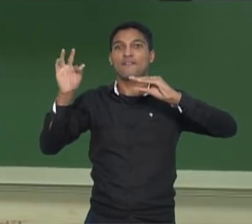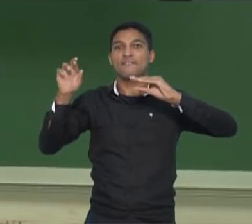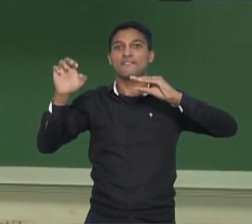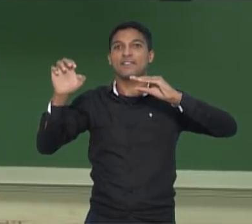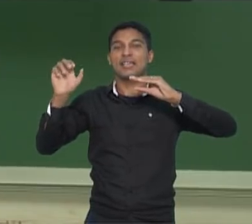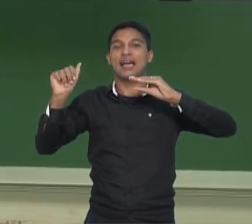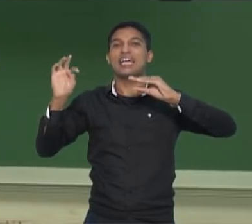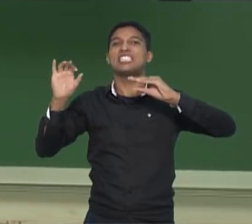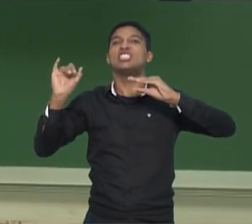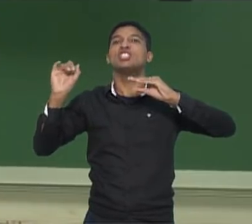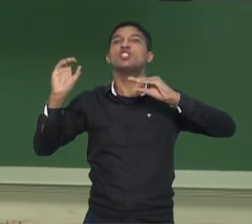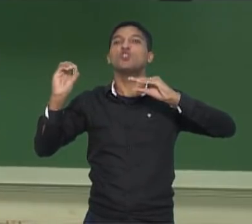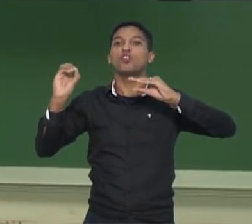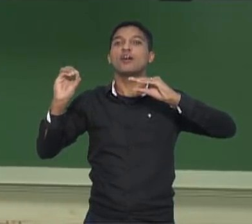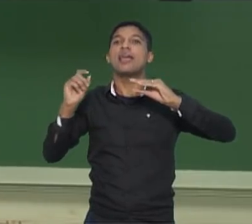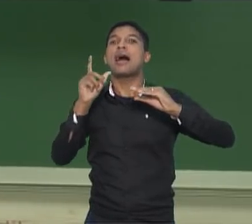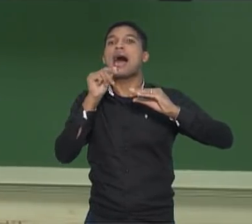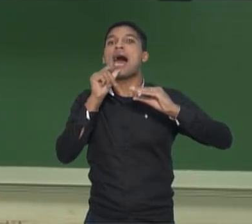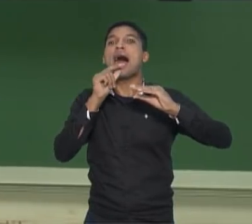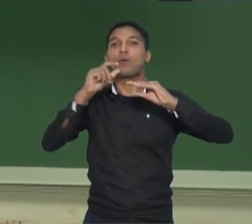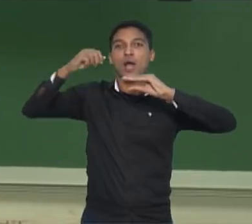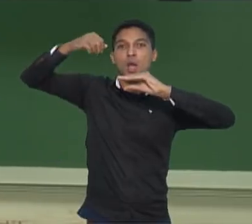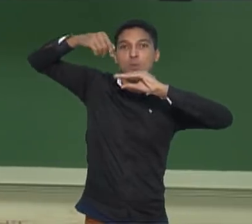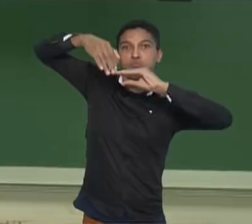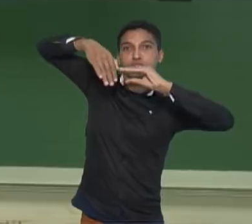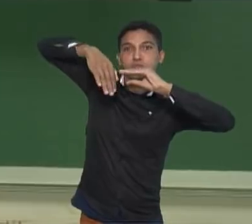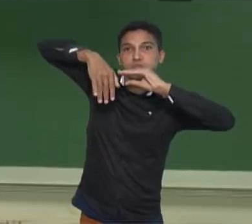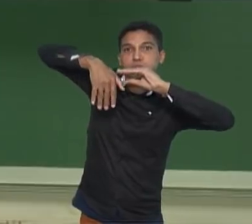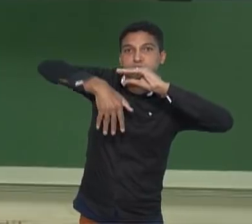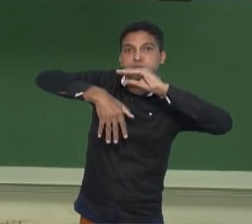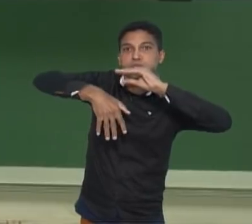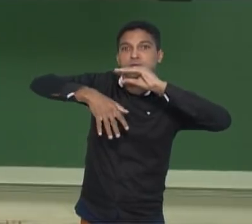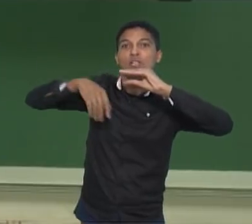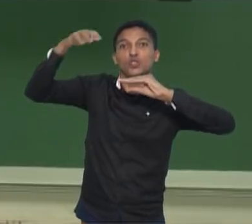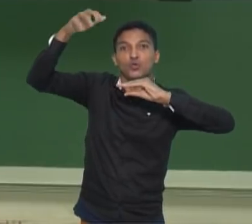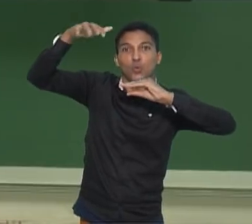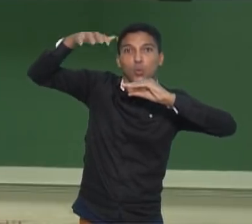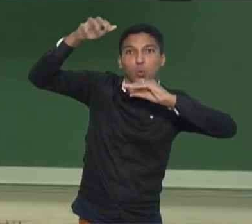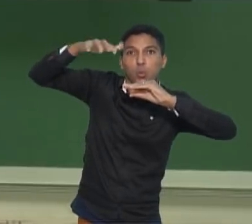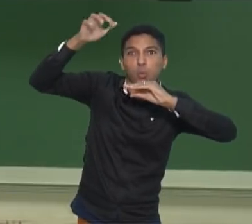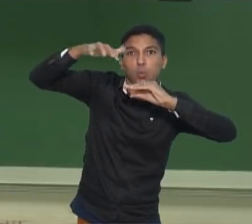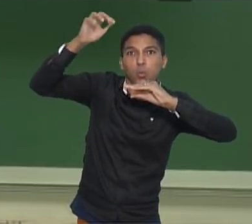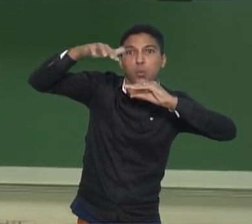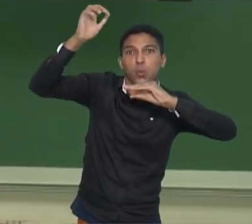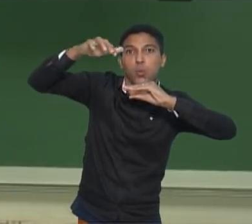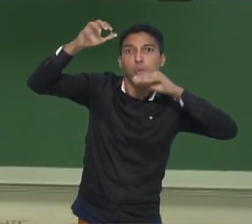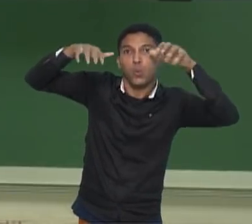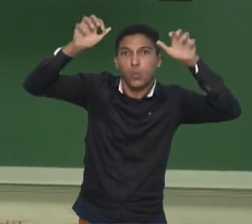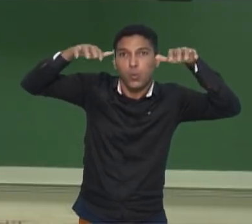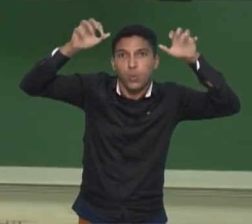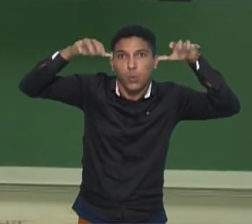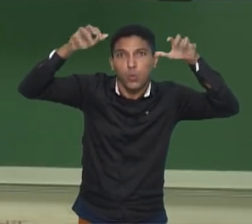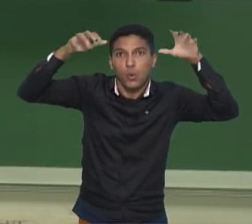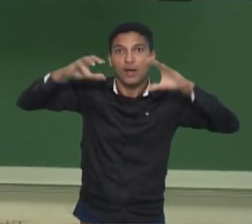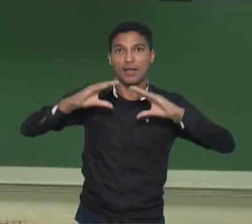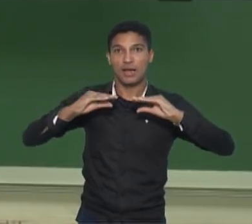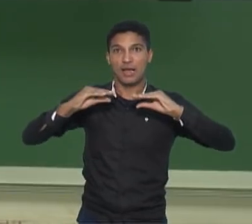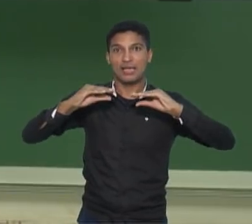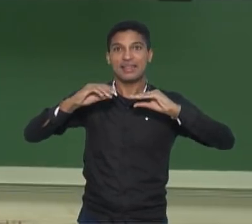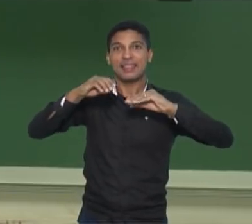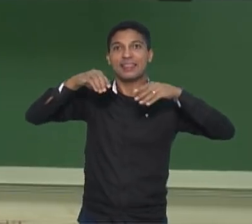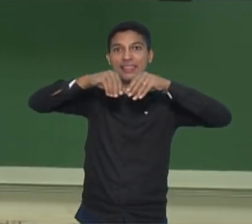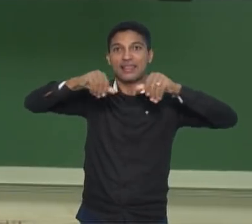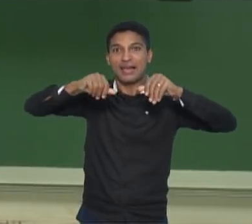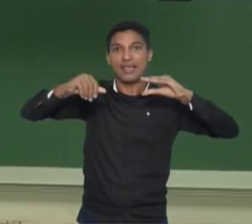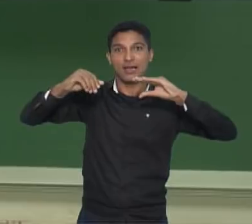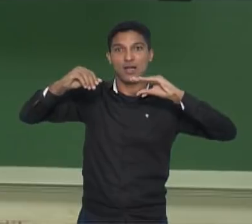a água infiltrada por causa da chuva. Então, quando tem a precipitação, a chuva, a água que fica